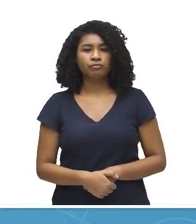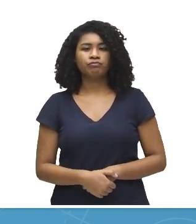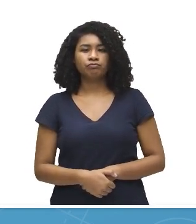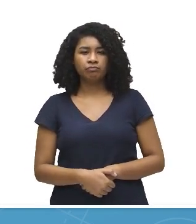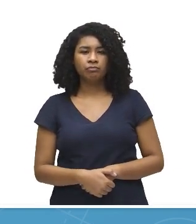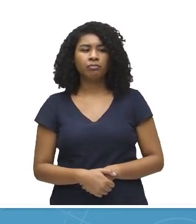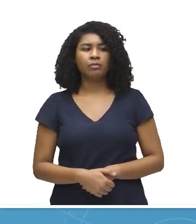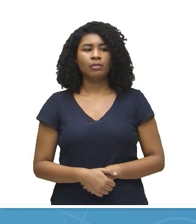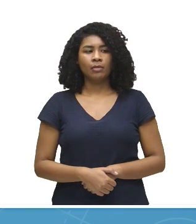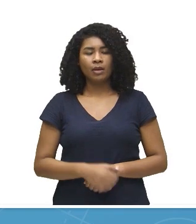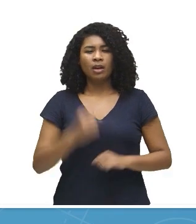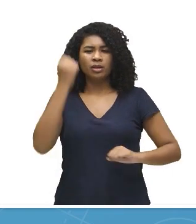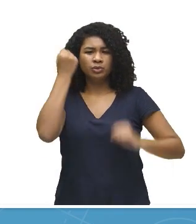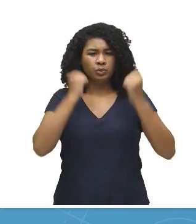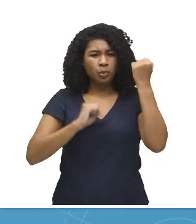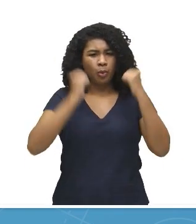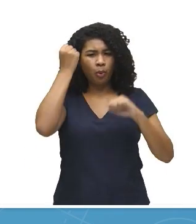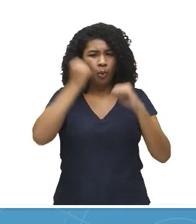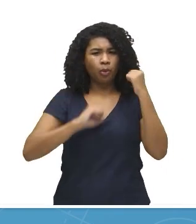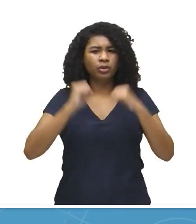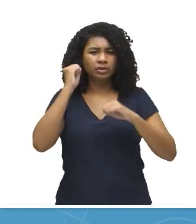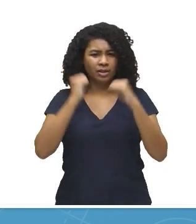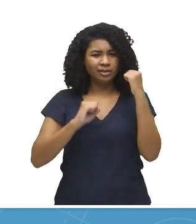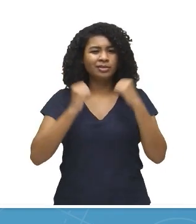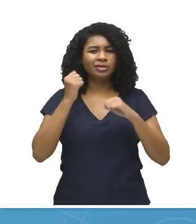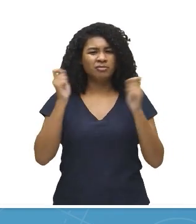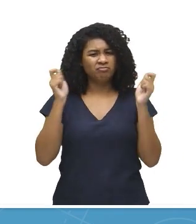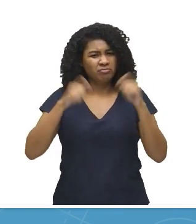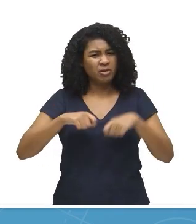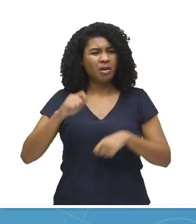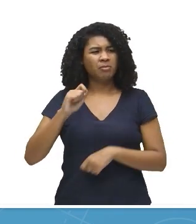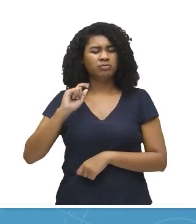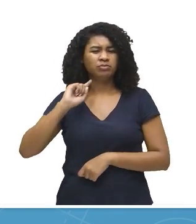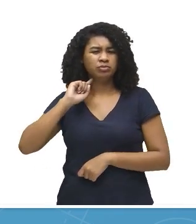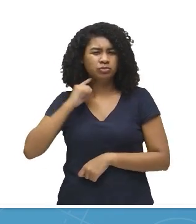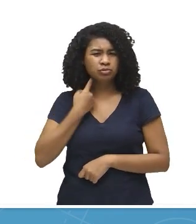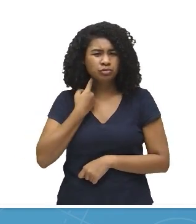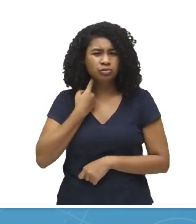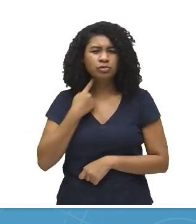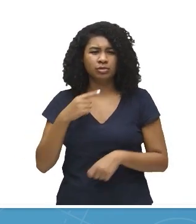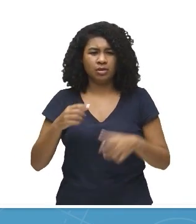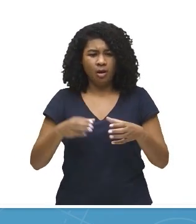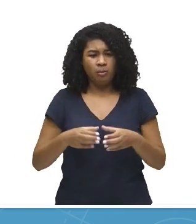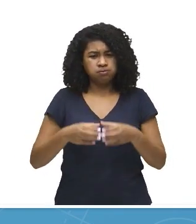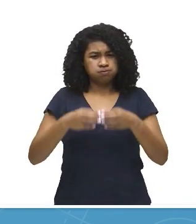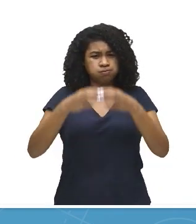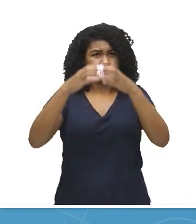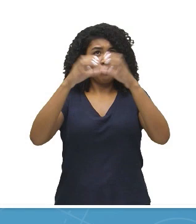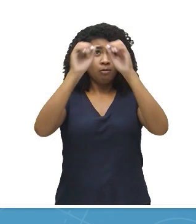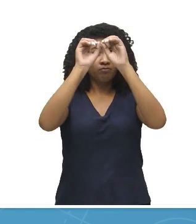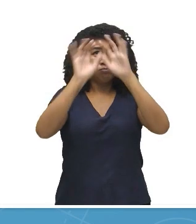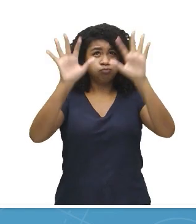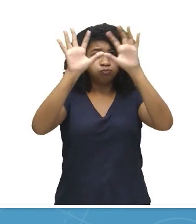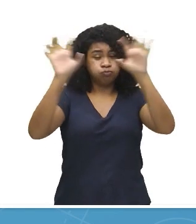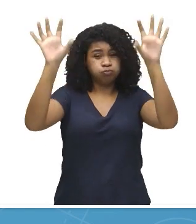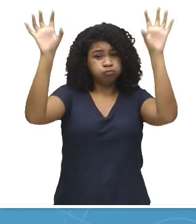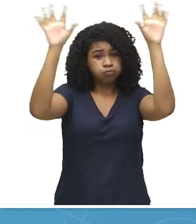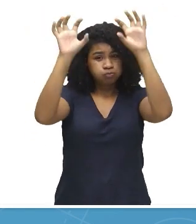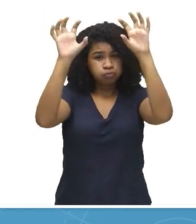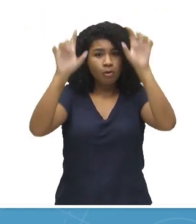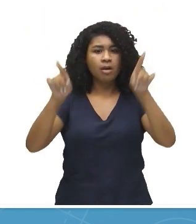indústrias, que são emitidos pelas chaminés aqui das fábricas, né? A gente tem aqui